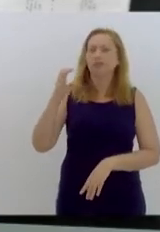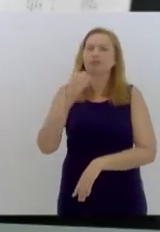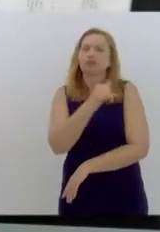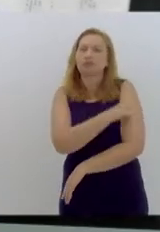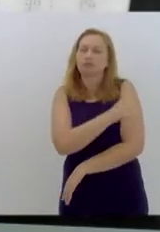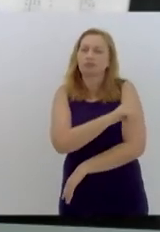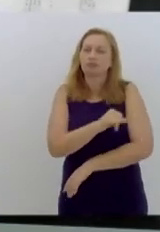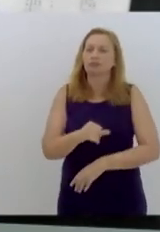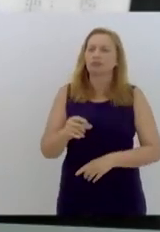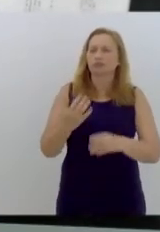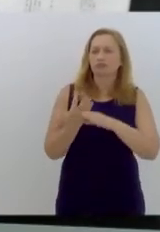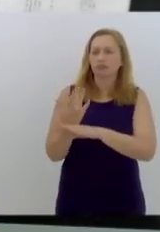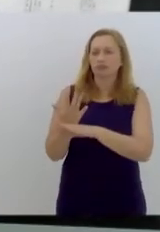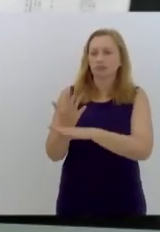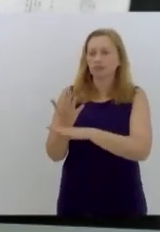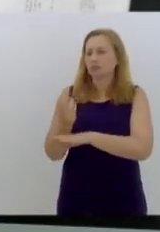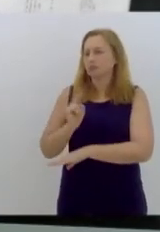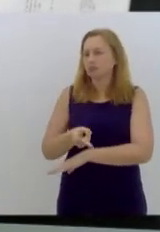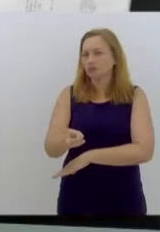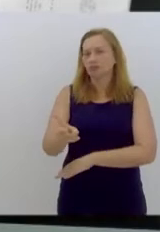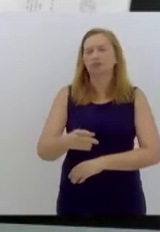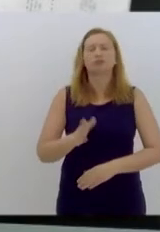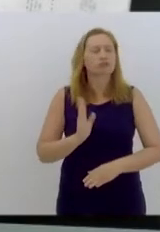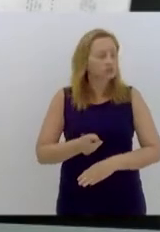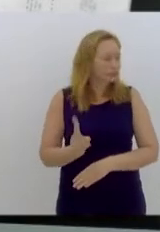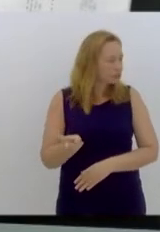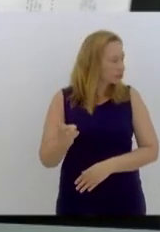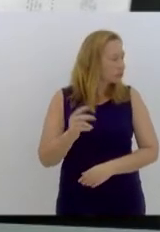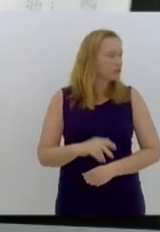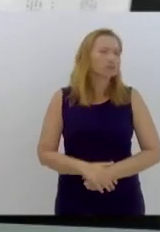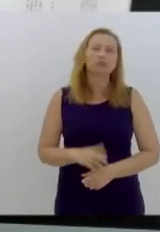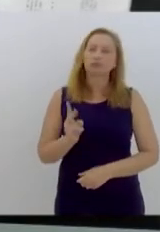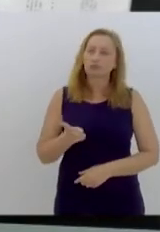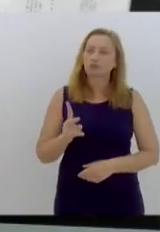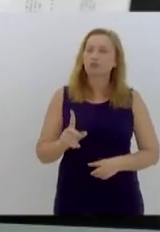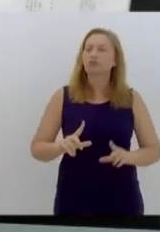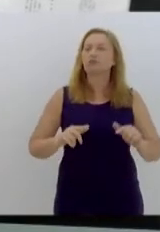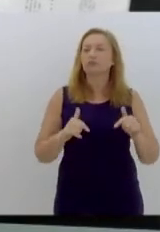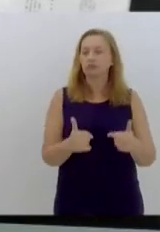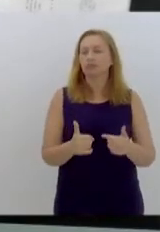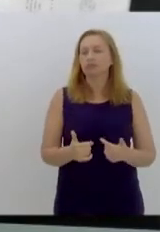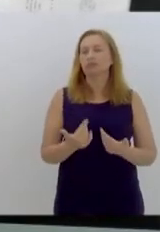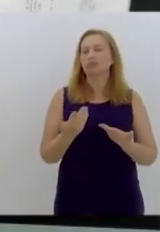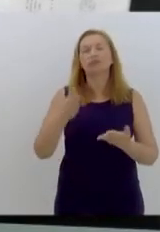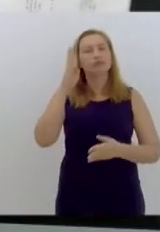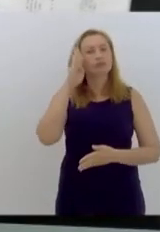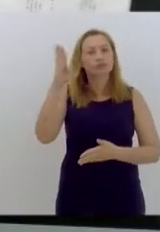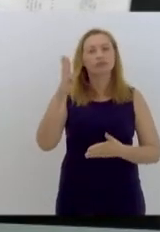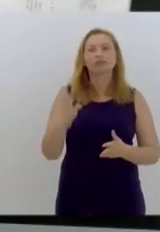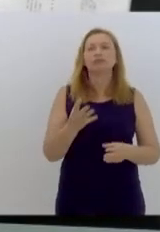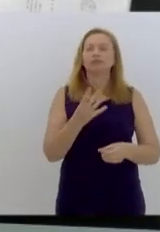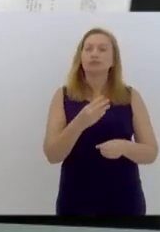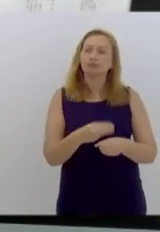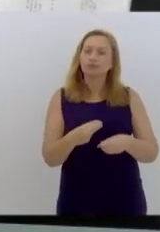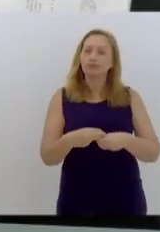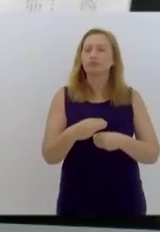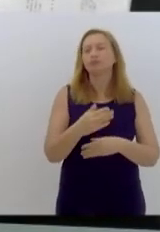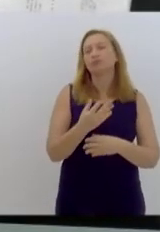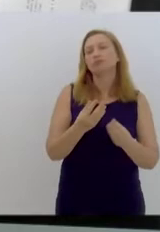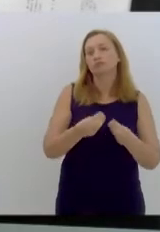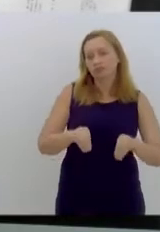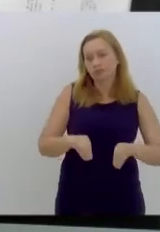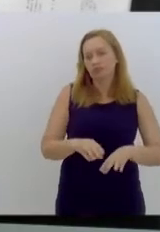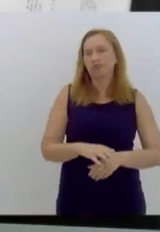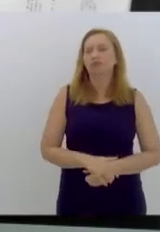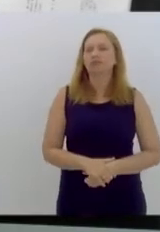Janeiro, Duque de Caxias, sempre. Toda vez que há uma ação dessa, os principais municípios são prejudicados.